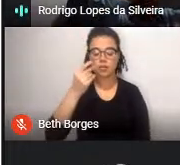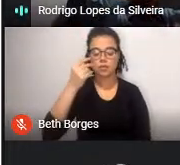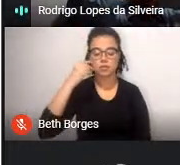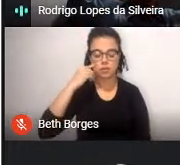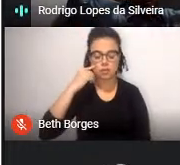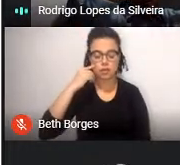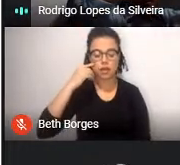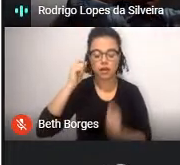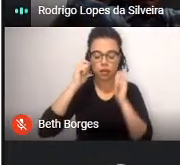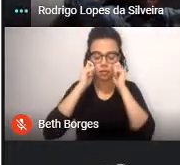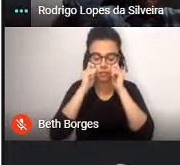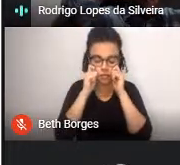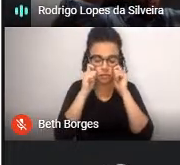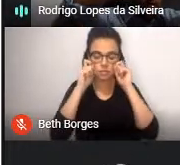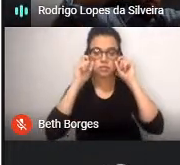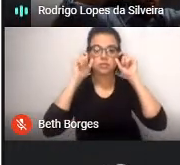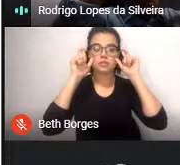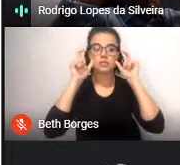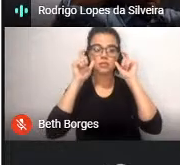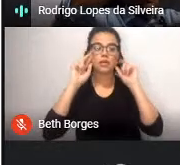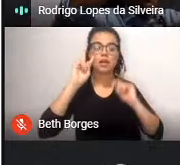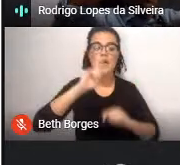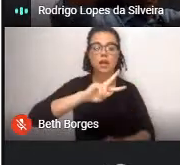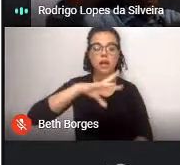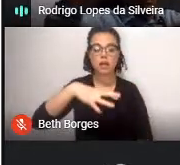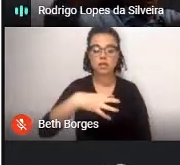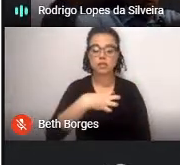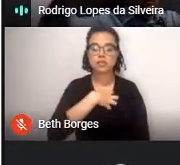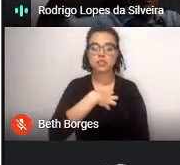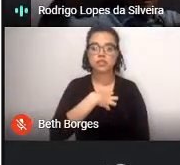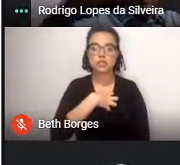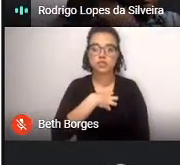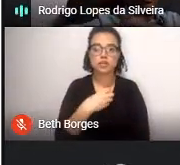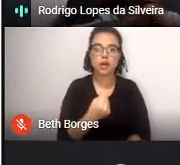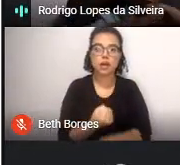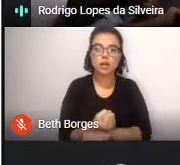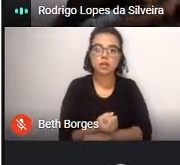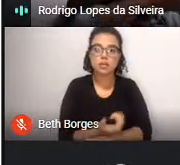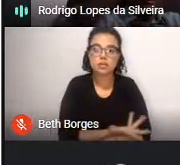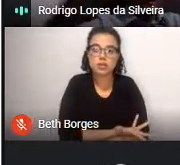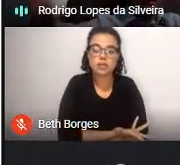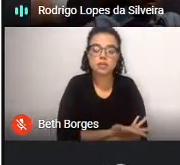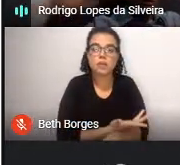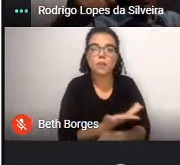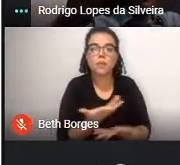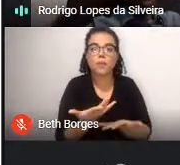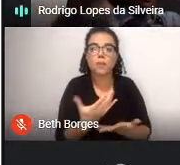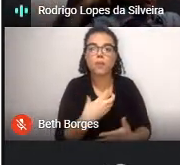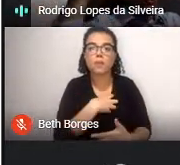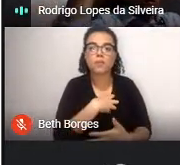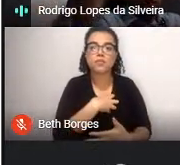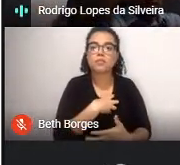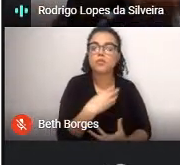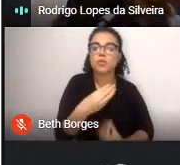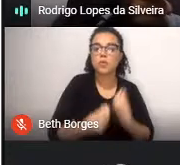a dessensibilização se torna muito menos dolorosa, tanto na quebra quanto no